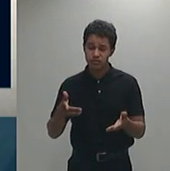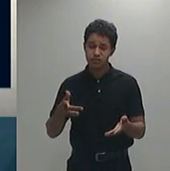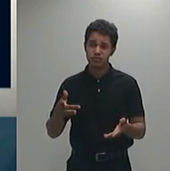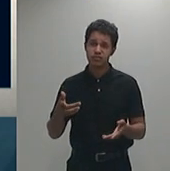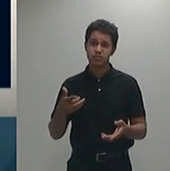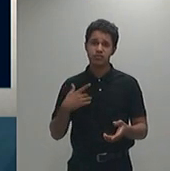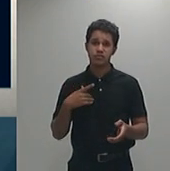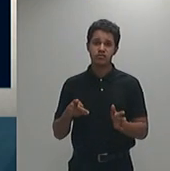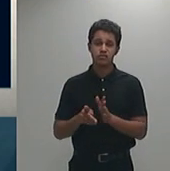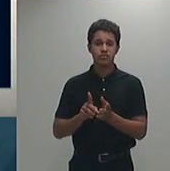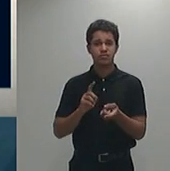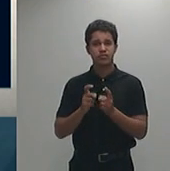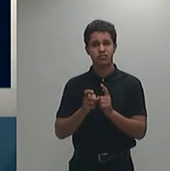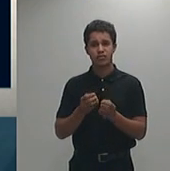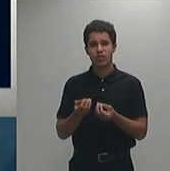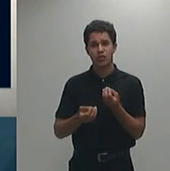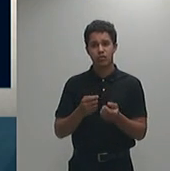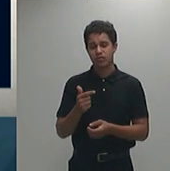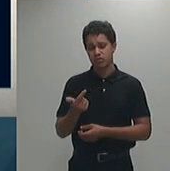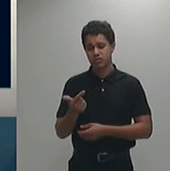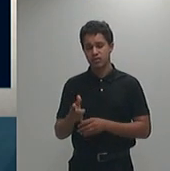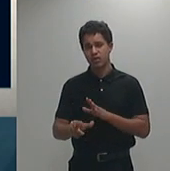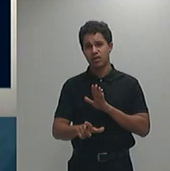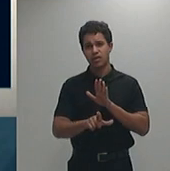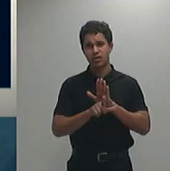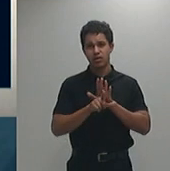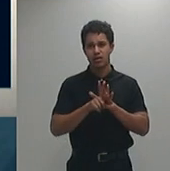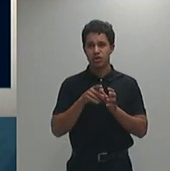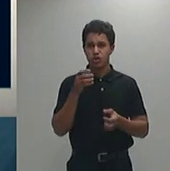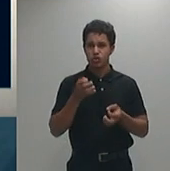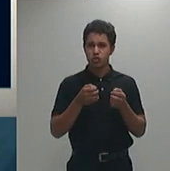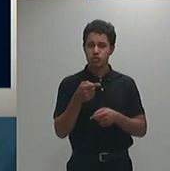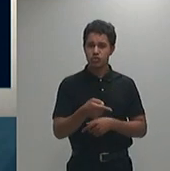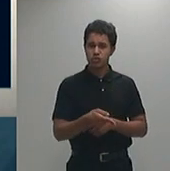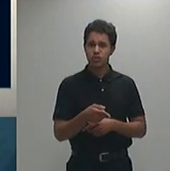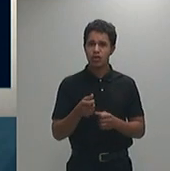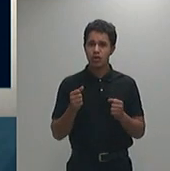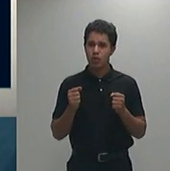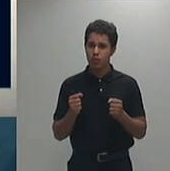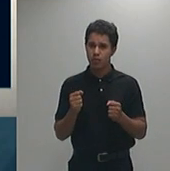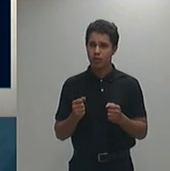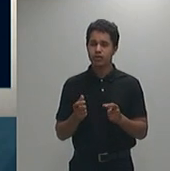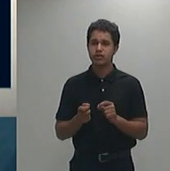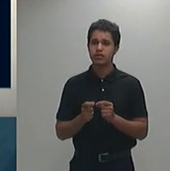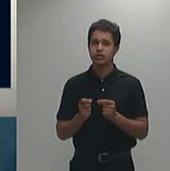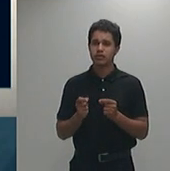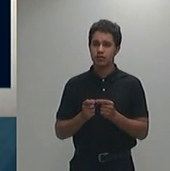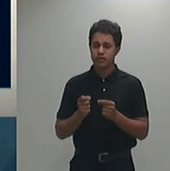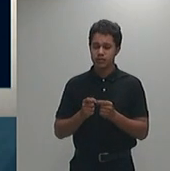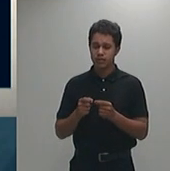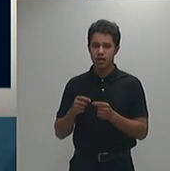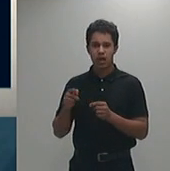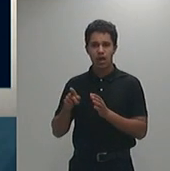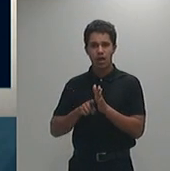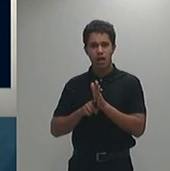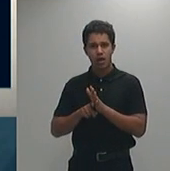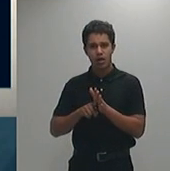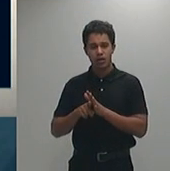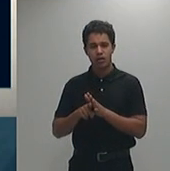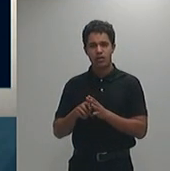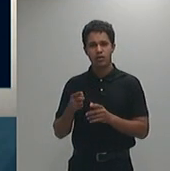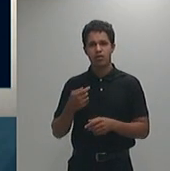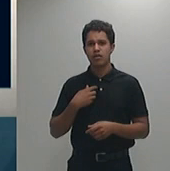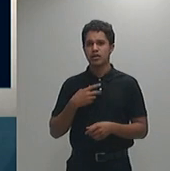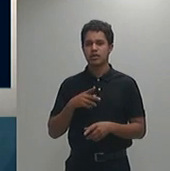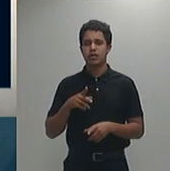administrador como não tem lei Diga a ele que ele pode fazer essa triagem ou essa